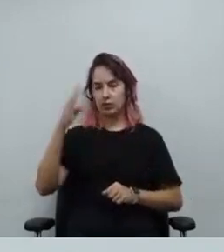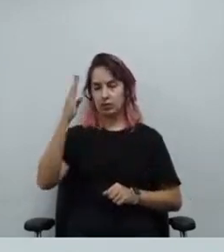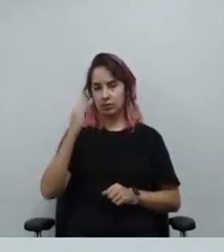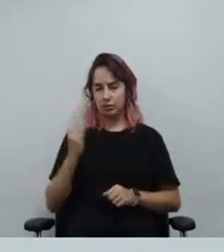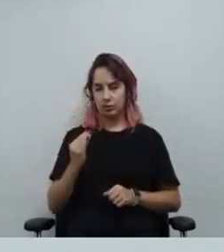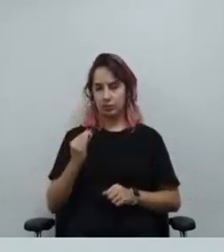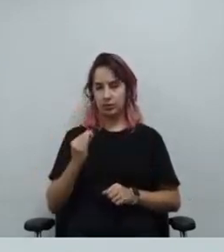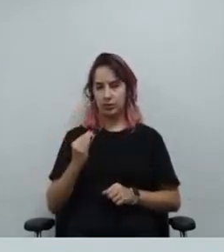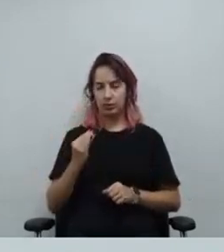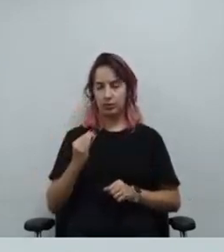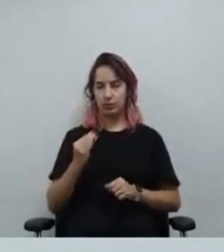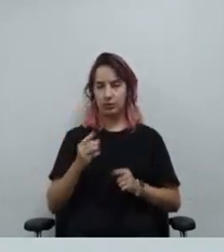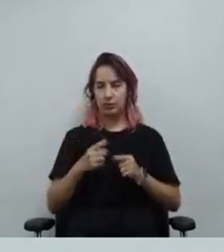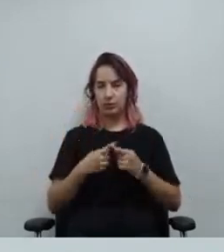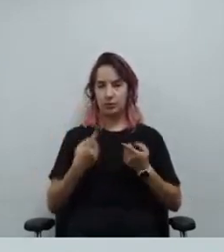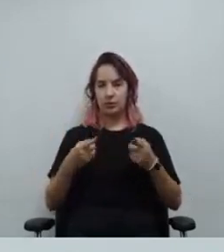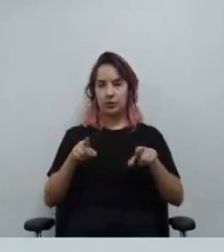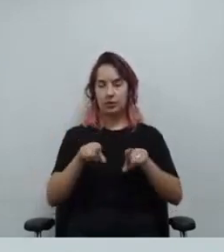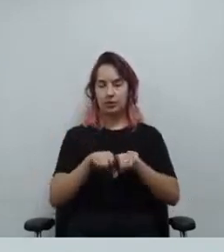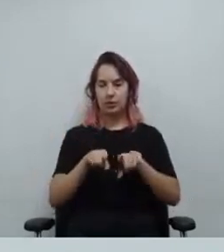e também